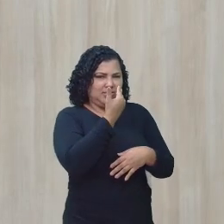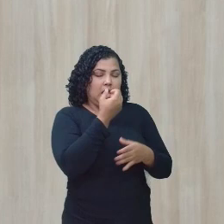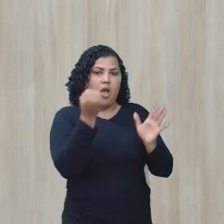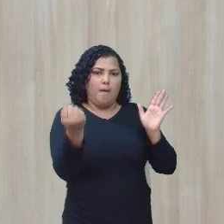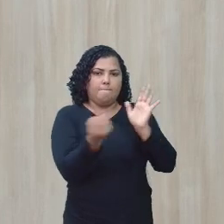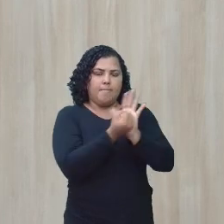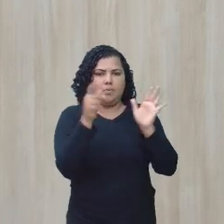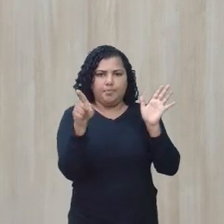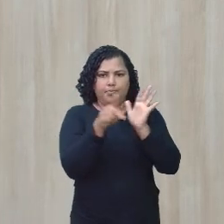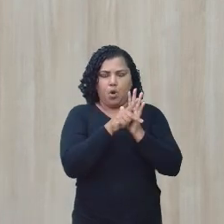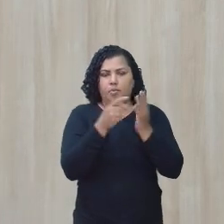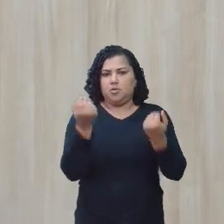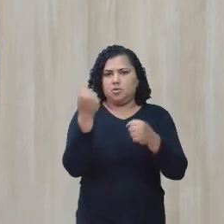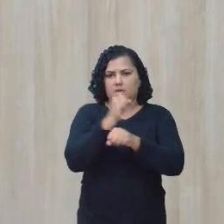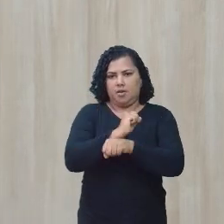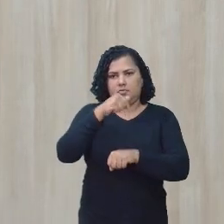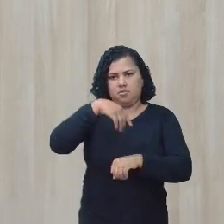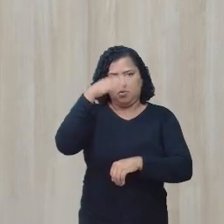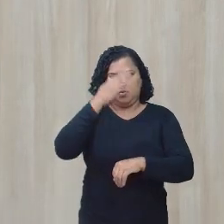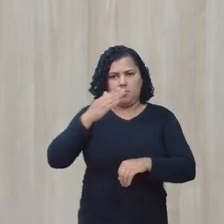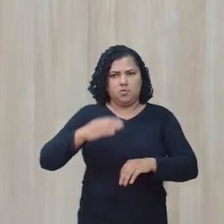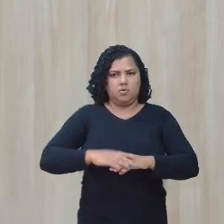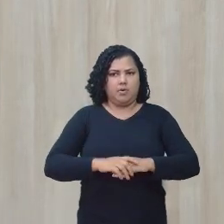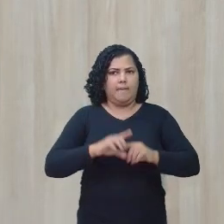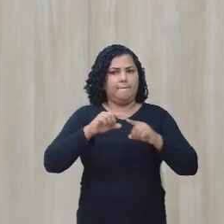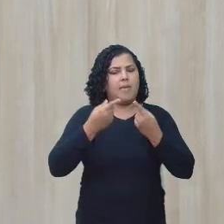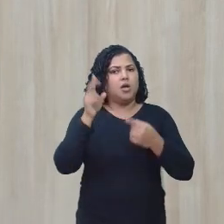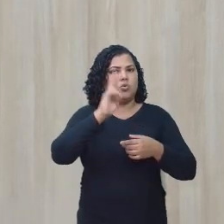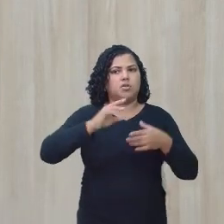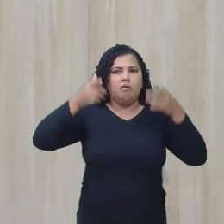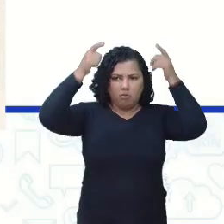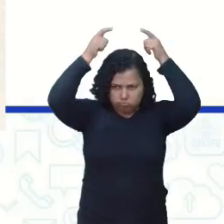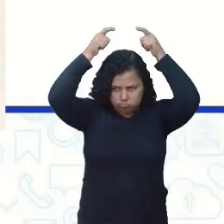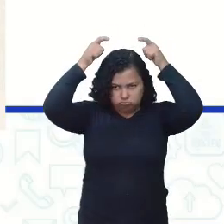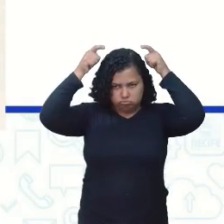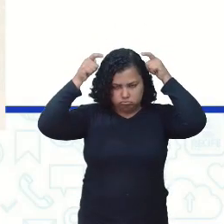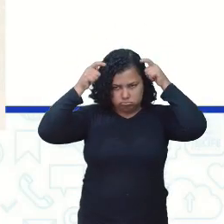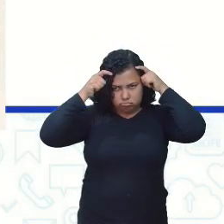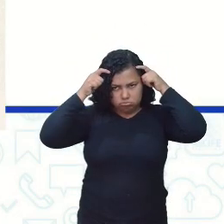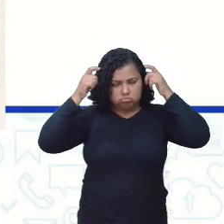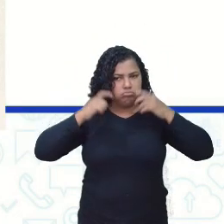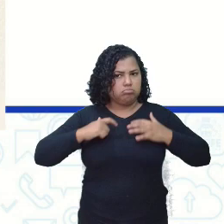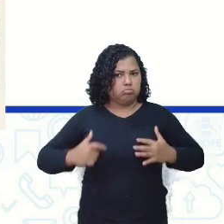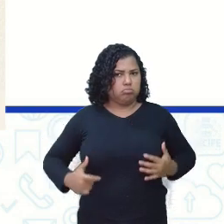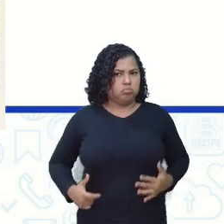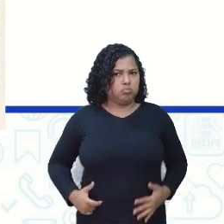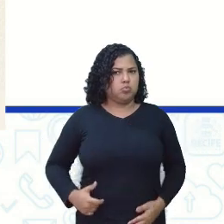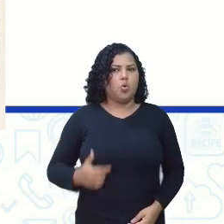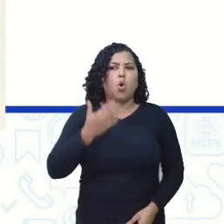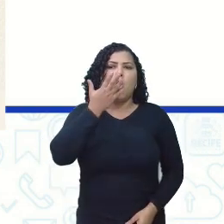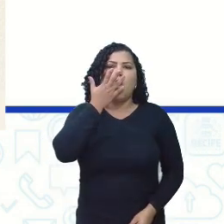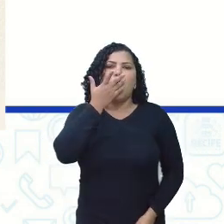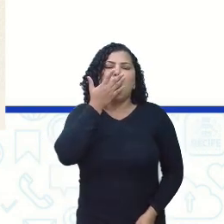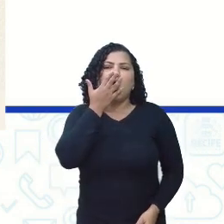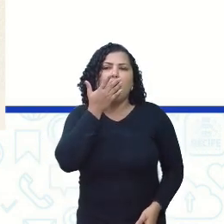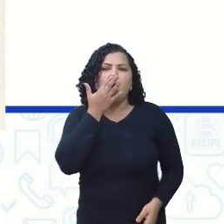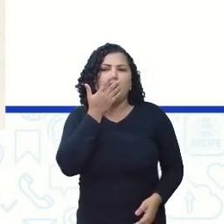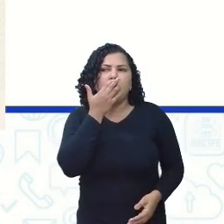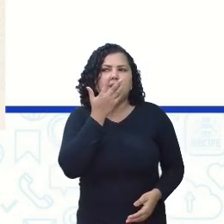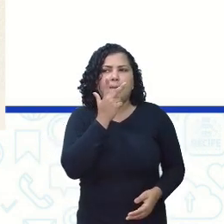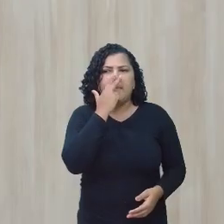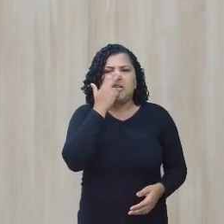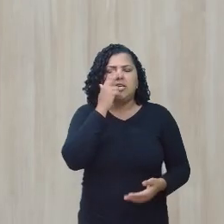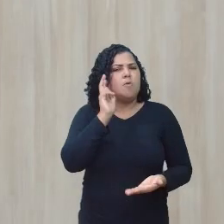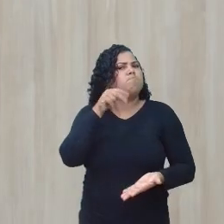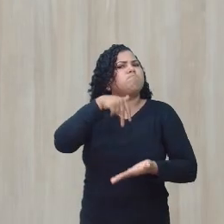Brasil, não é? Mas ali não deixaram de usar seus chapéus, suas roupas coloridas, era também uma forma de resistir, de mostrar